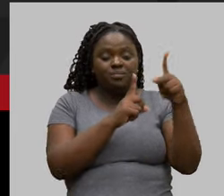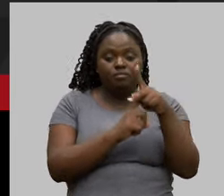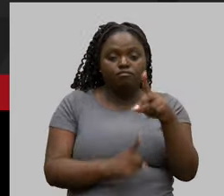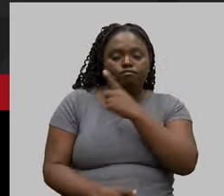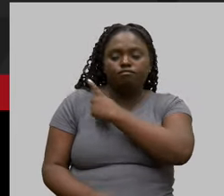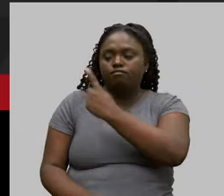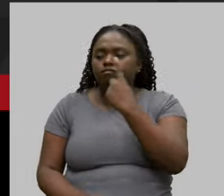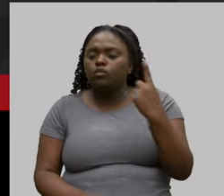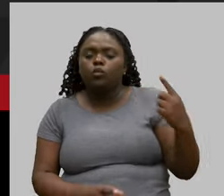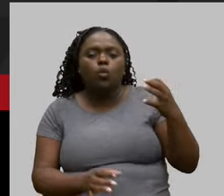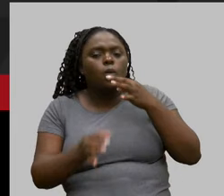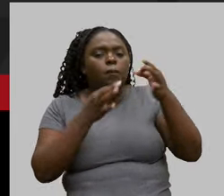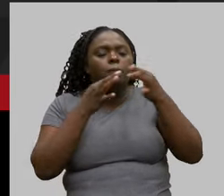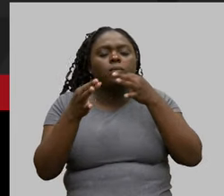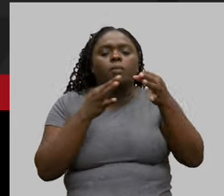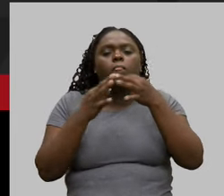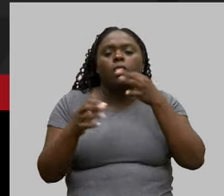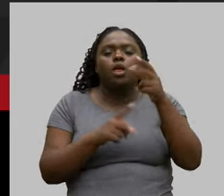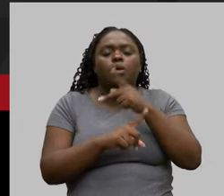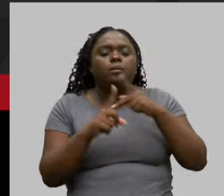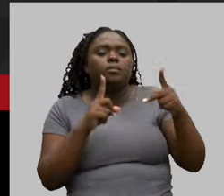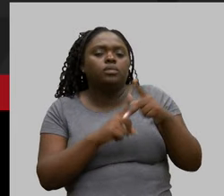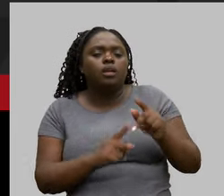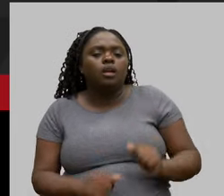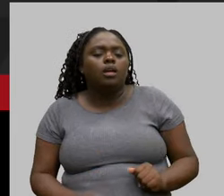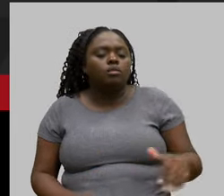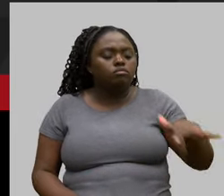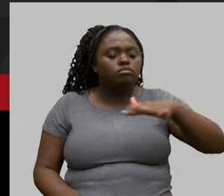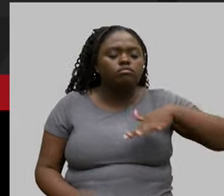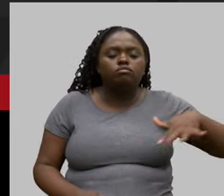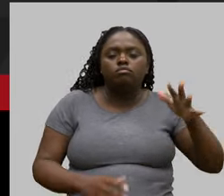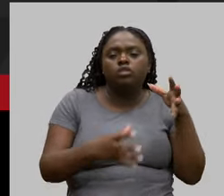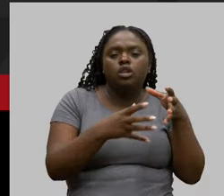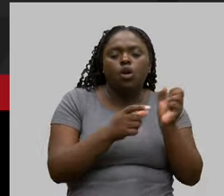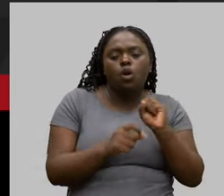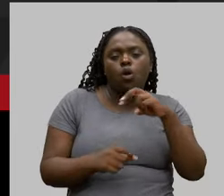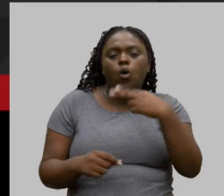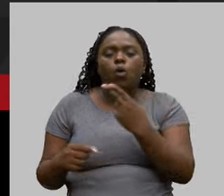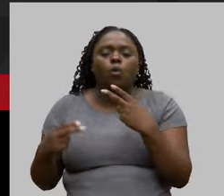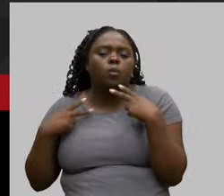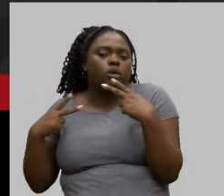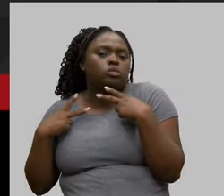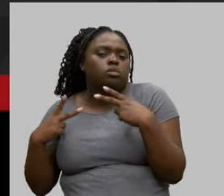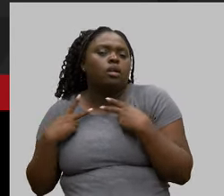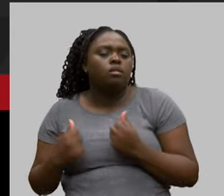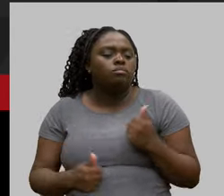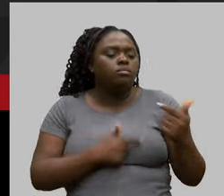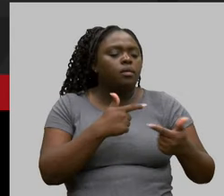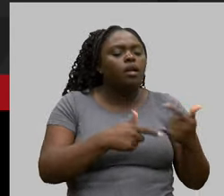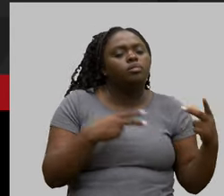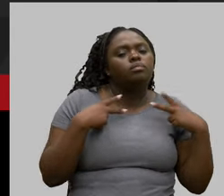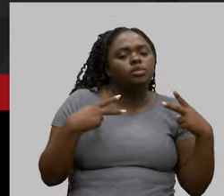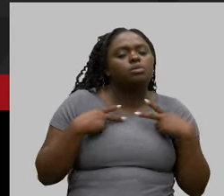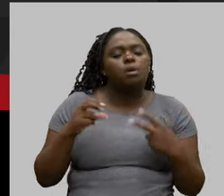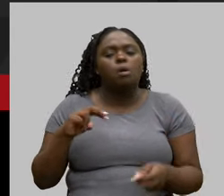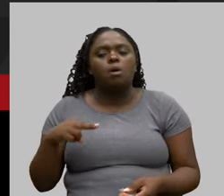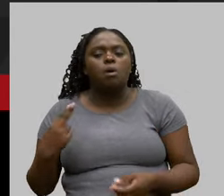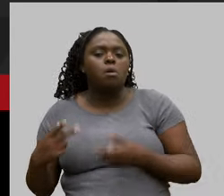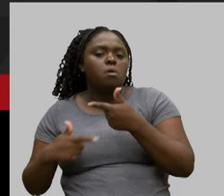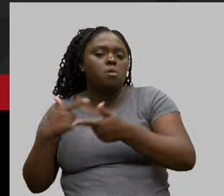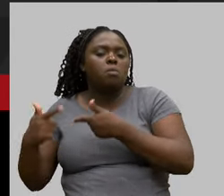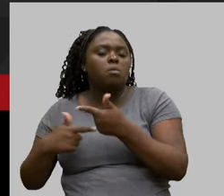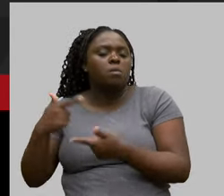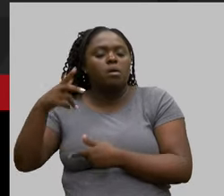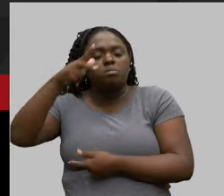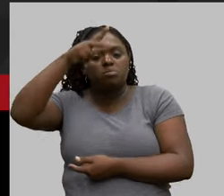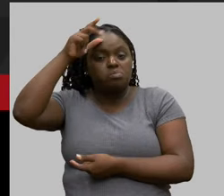de previdência cada um seja regime geral seja regime próprio seja trabalhador da da iniciativa privada ou servidor não vinculado a regime